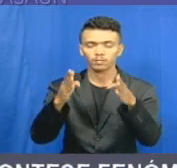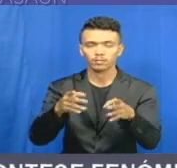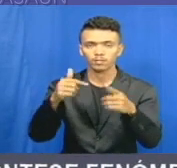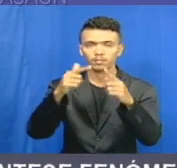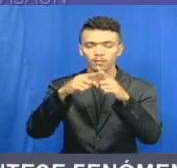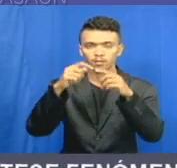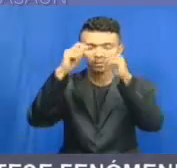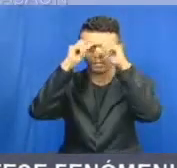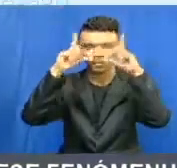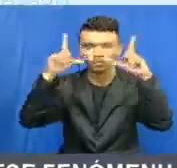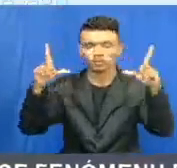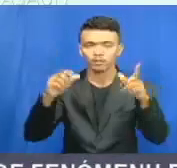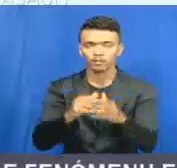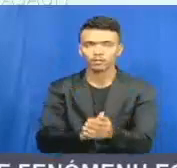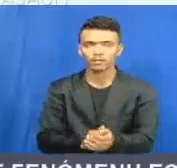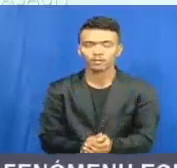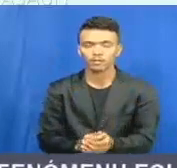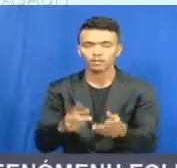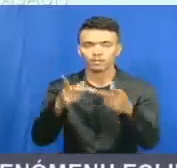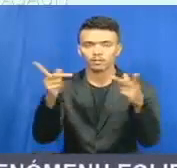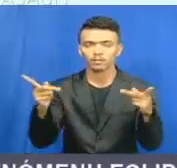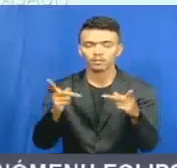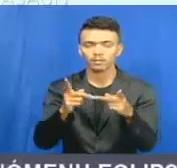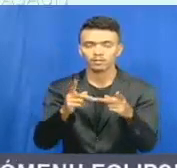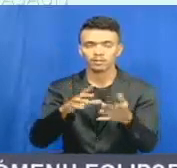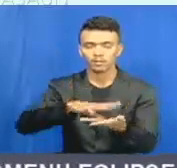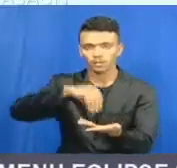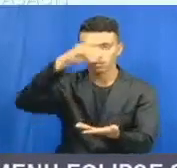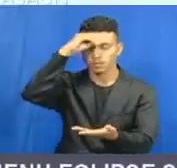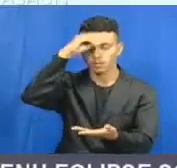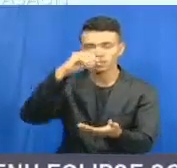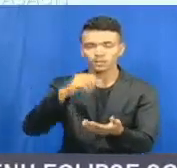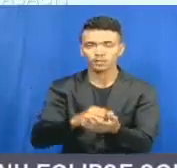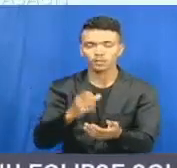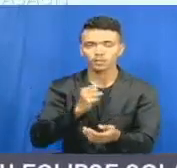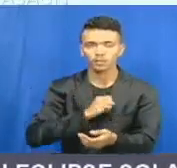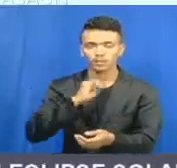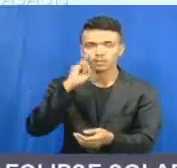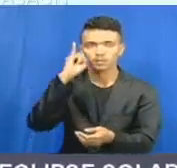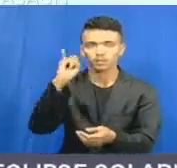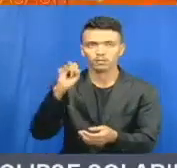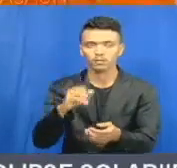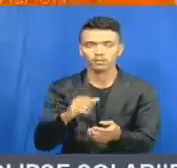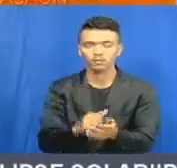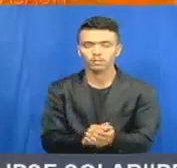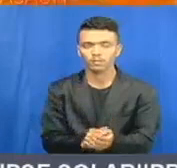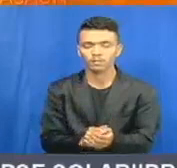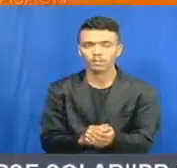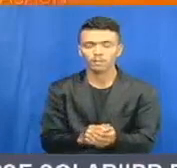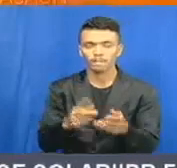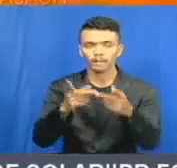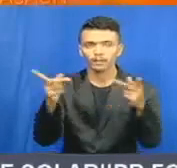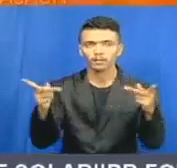arailaram. Presidente do Centro Comunitário Aprendizagem Morinsuai, Jeferino de Oliveira Hateten,